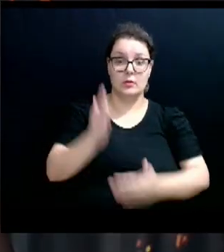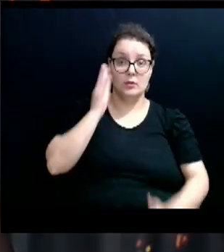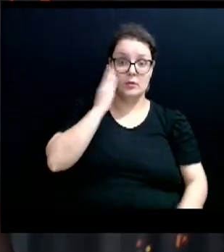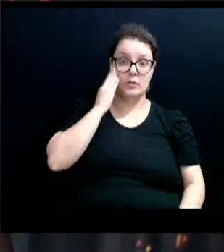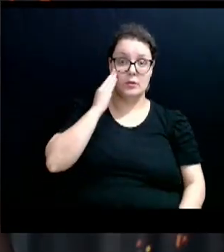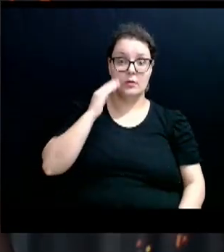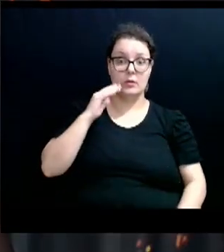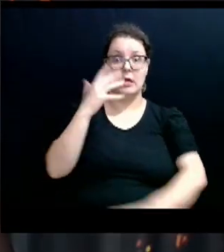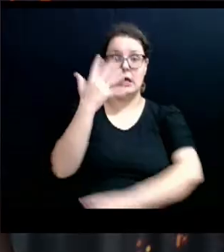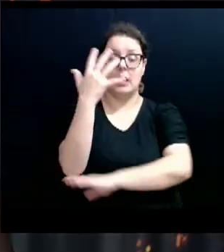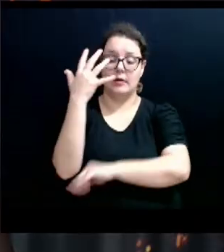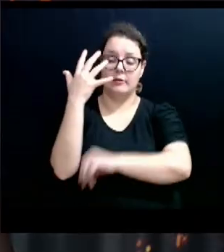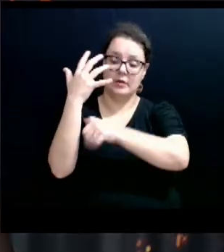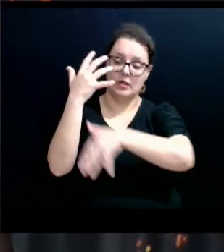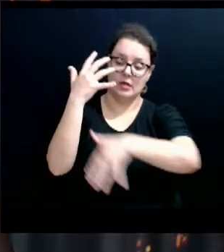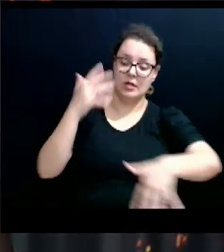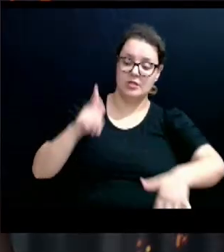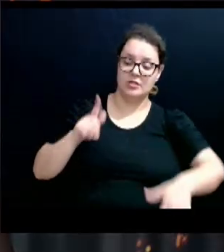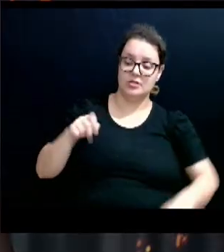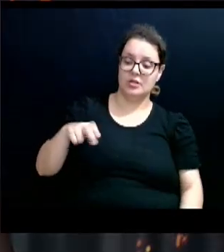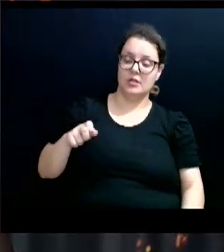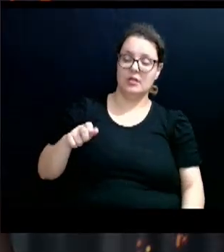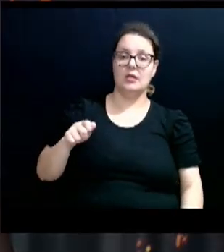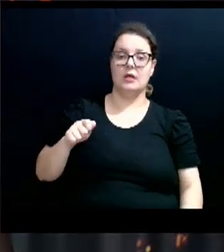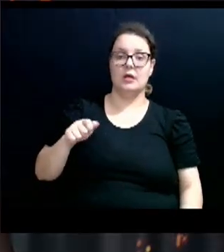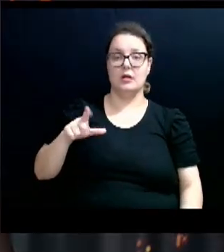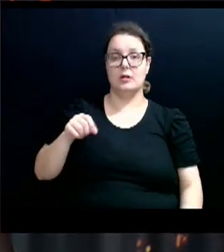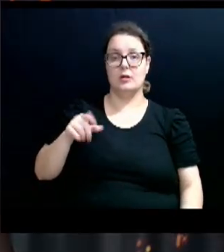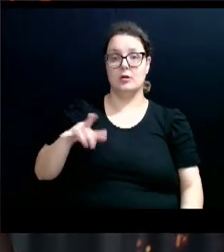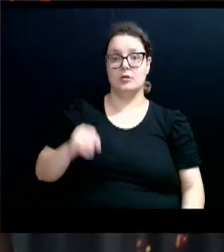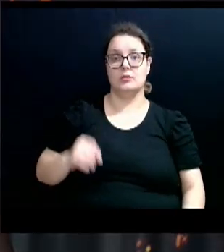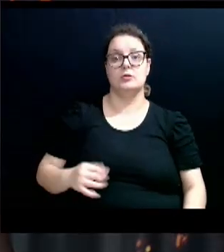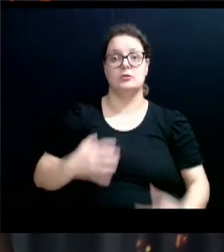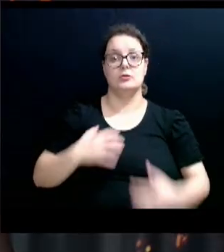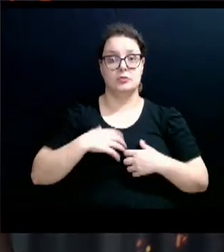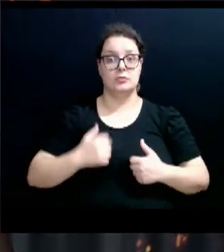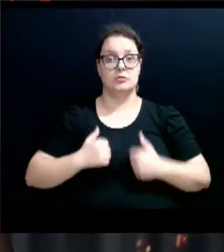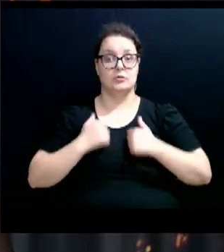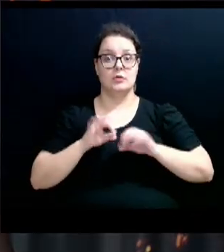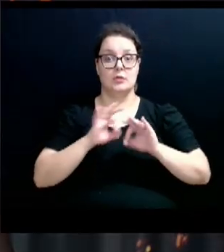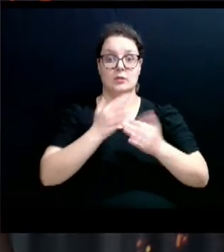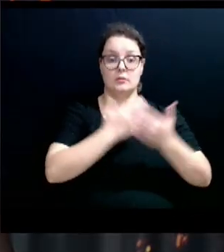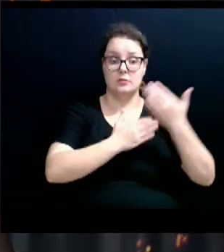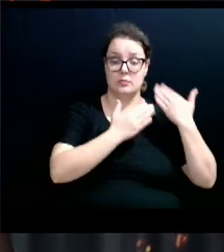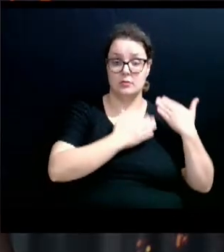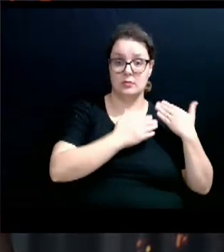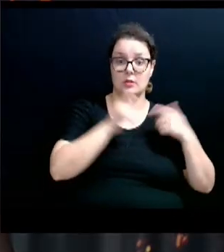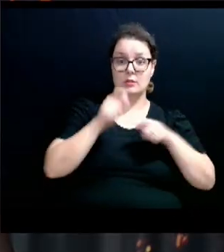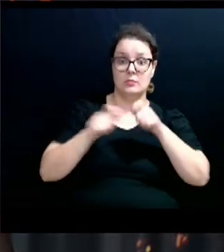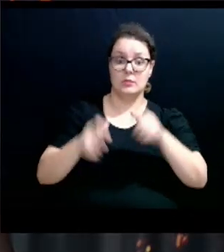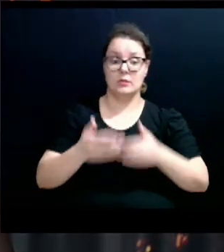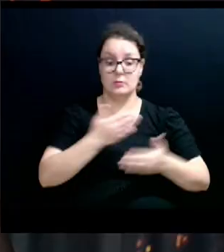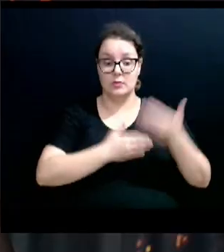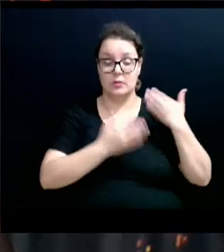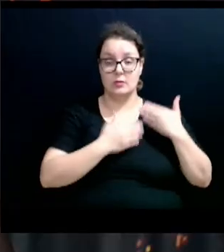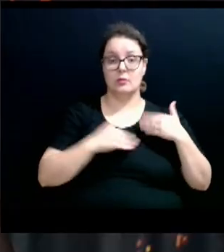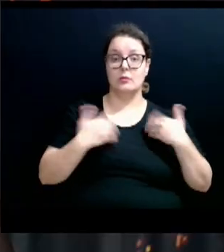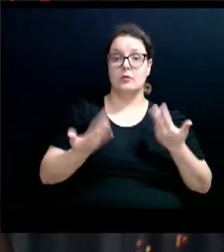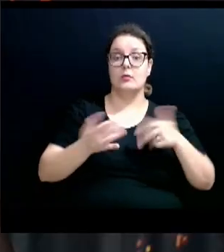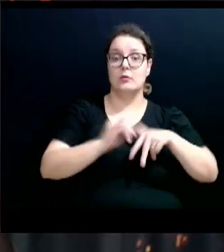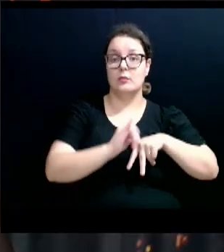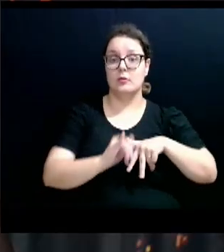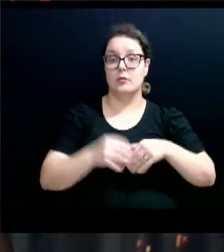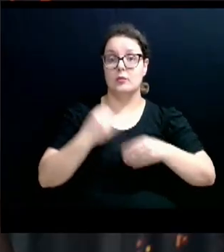de formação de identidade, de construção de autoestima. As pessoas que me antecedem, qual que é a narrativa que elas têm, né? Como que eu vou